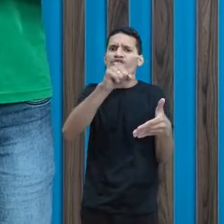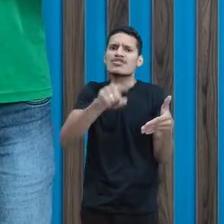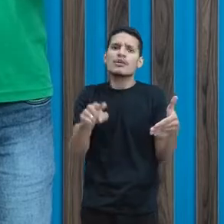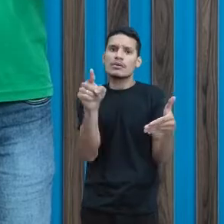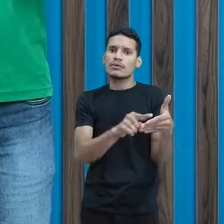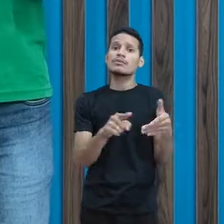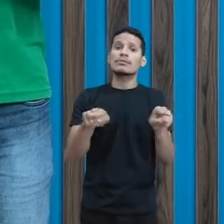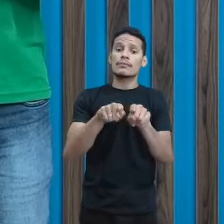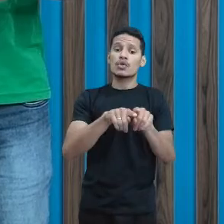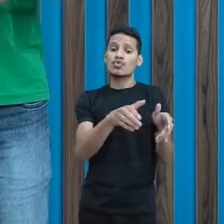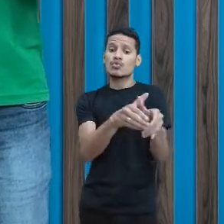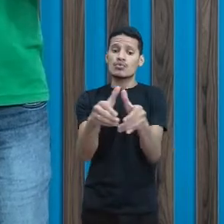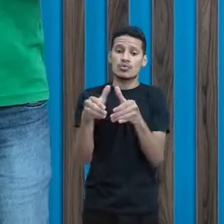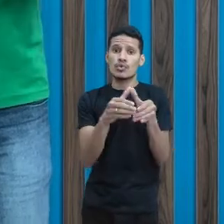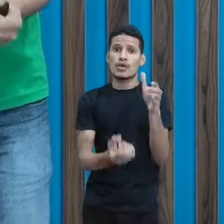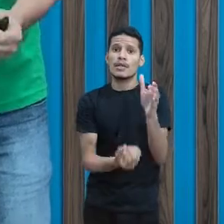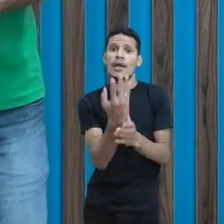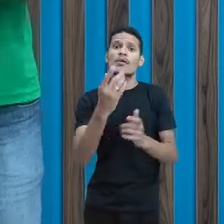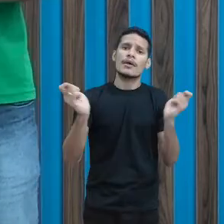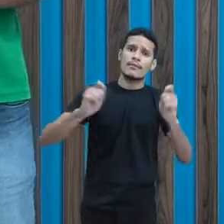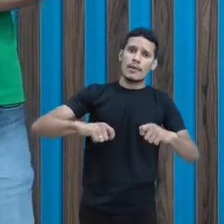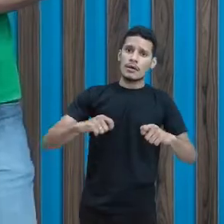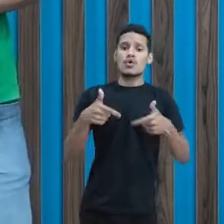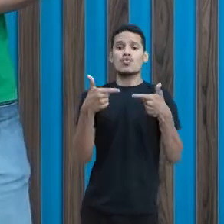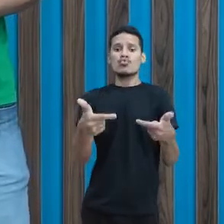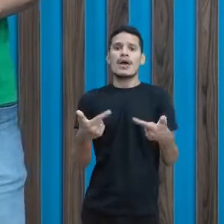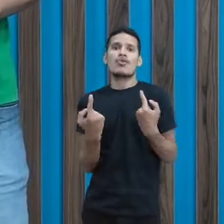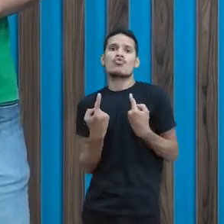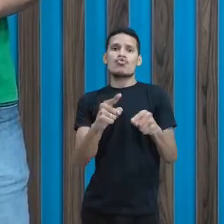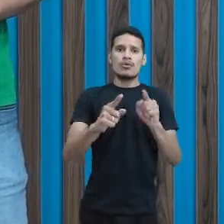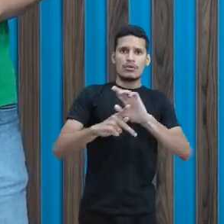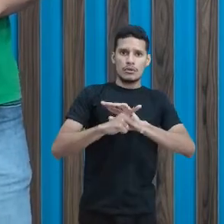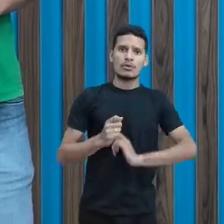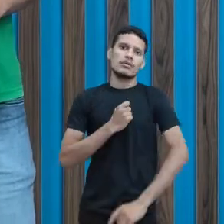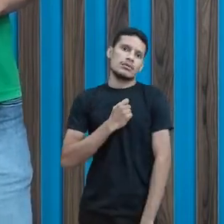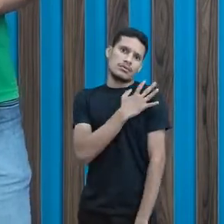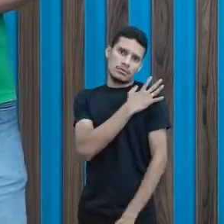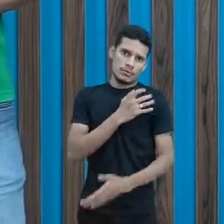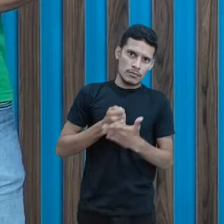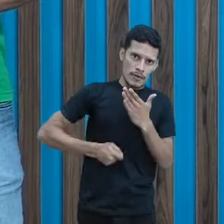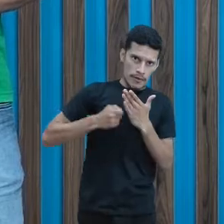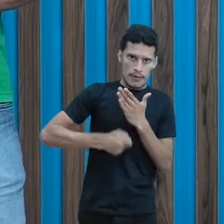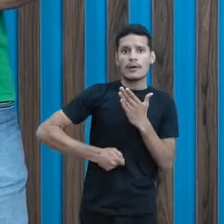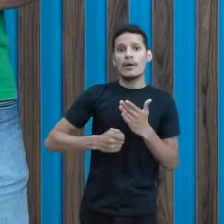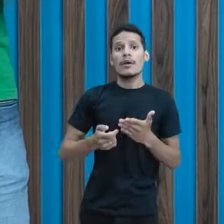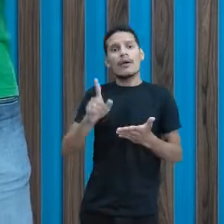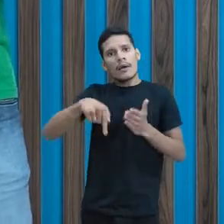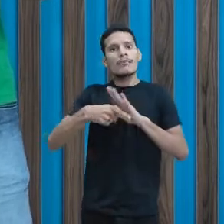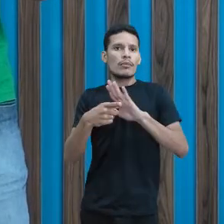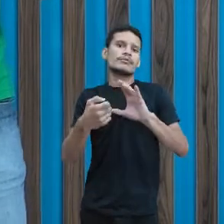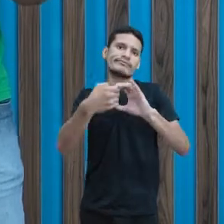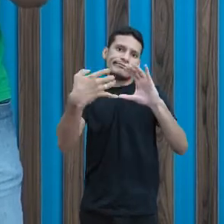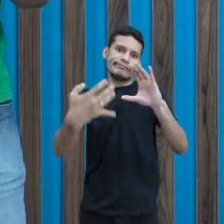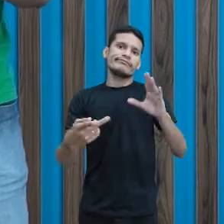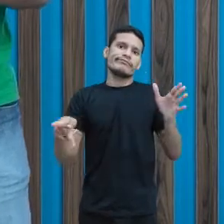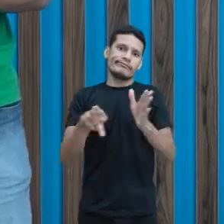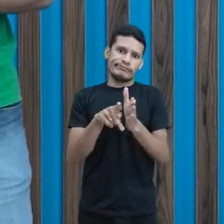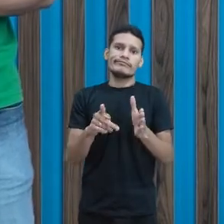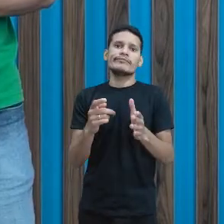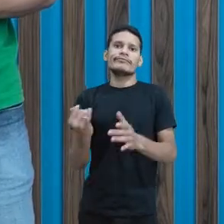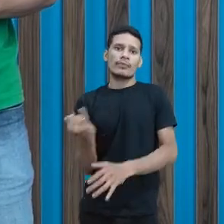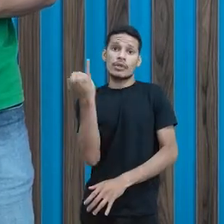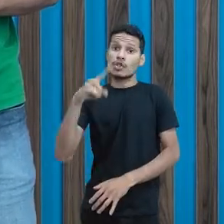grupos, né, se organizaram para lutar contra a ditadura militar. Então, esse é um aspecto importante. E aí vamos voltar a discutir